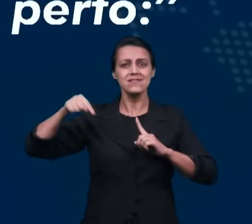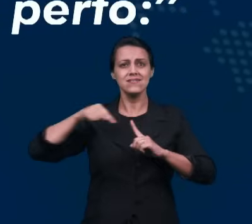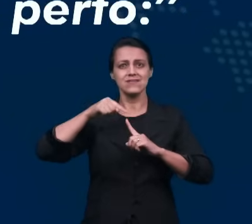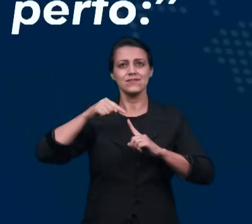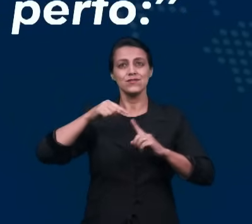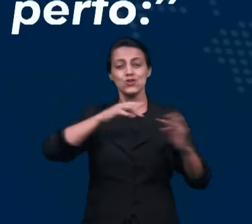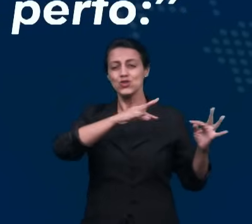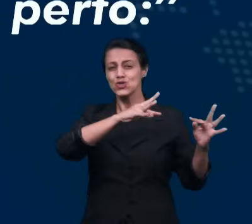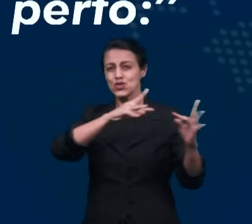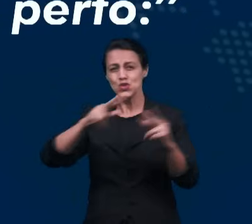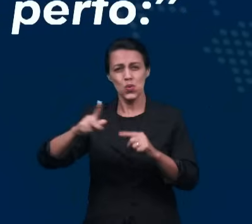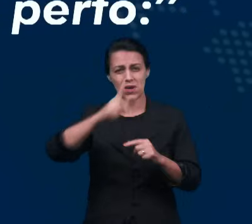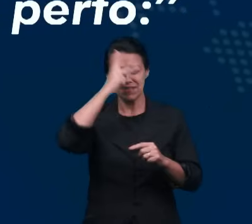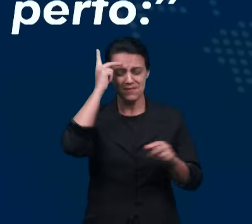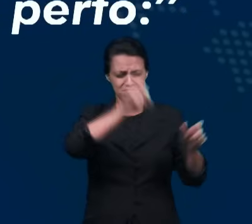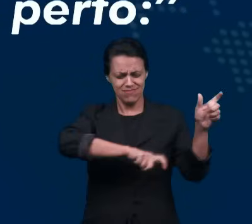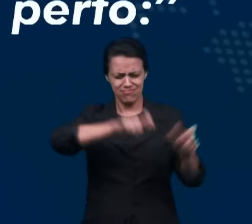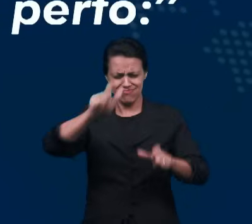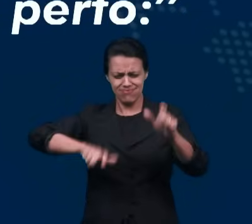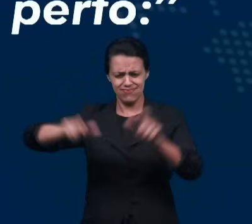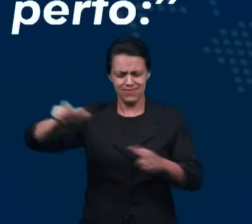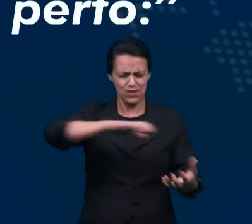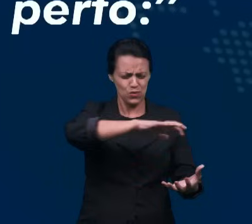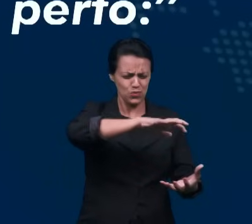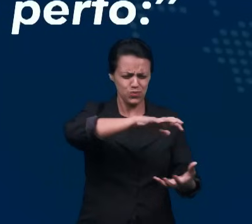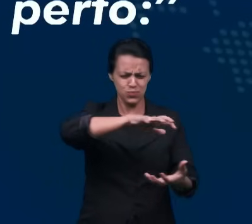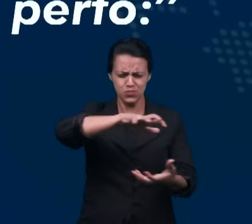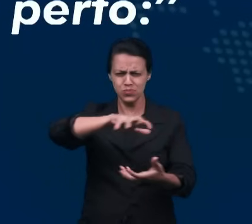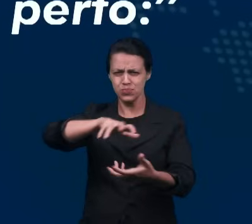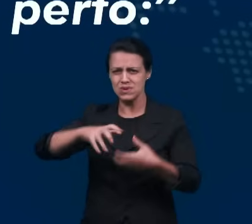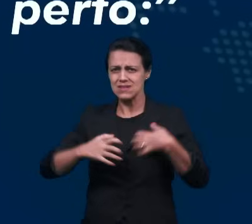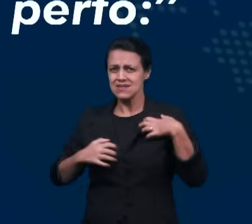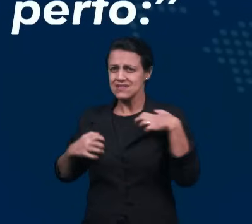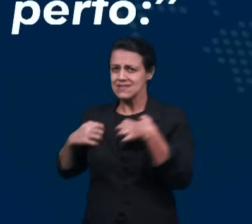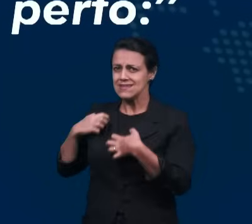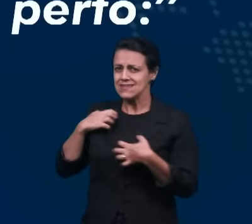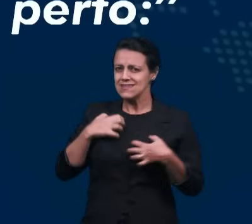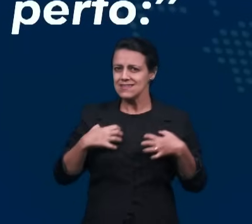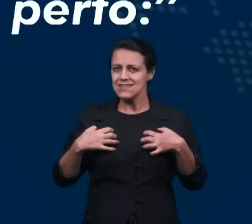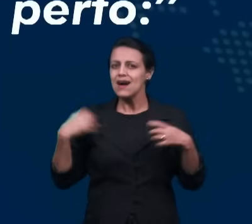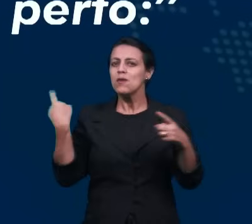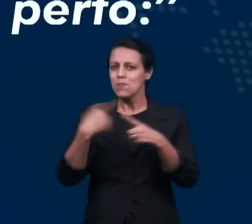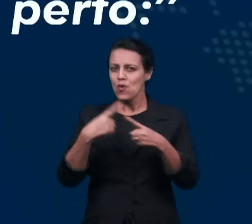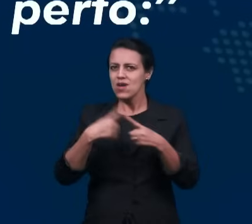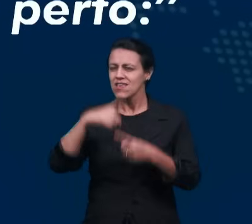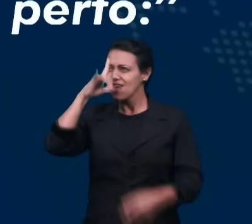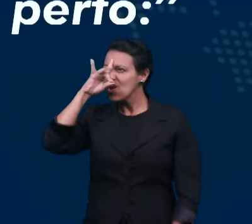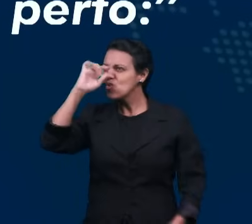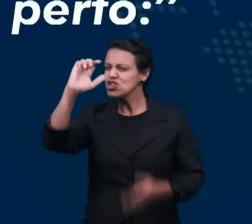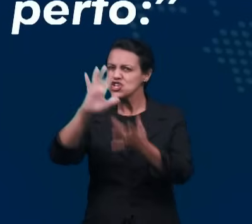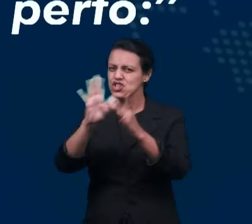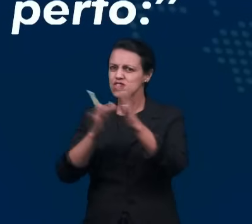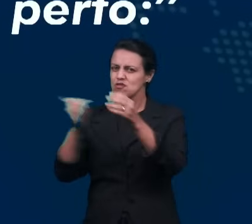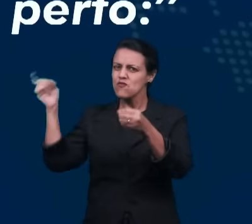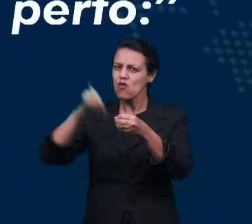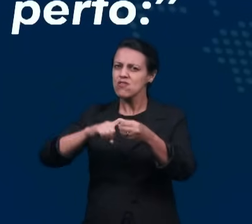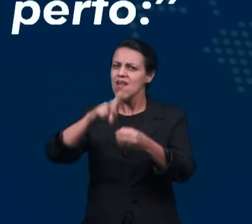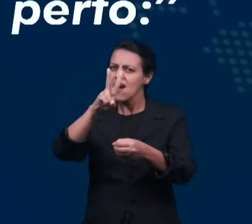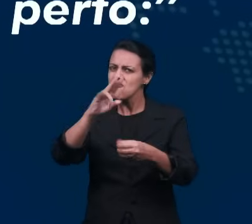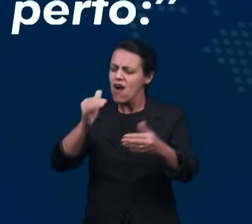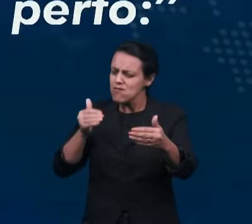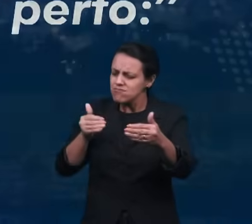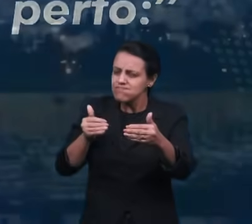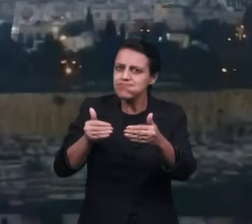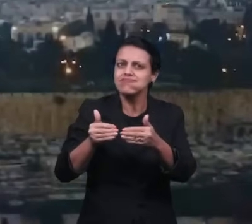Perturbem-se todos os moradores da terra, porque o dia do Senhor vem, e Ele